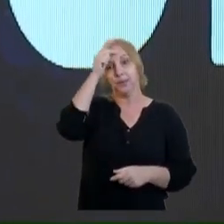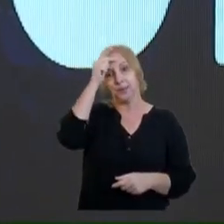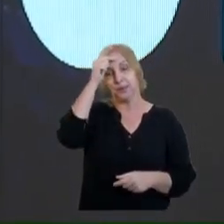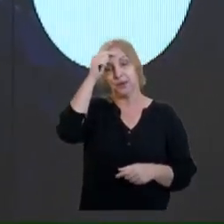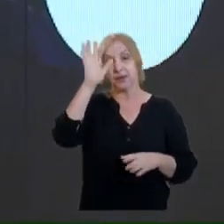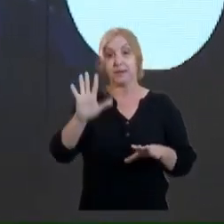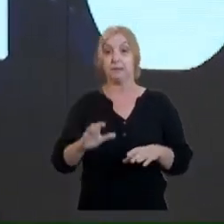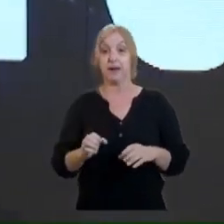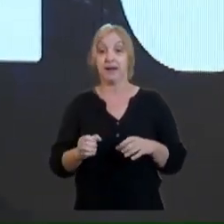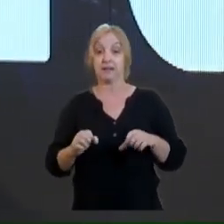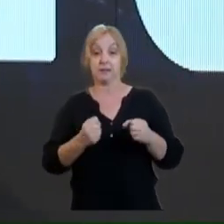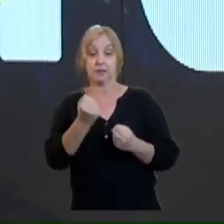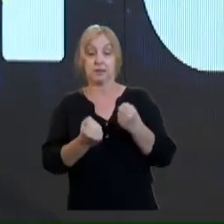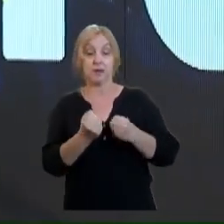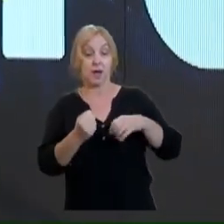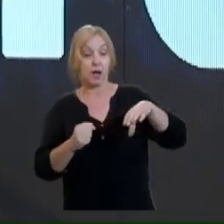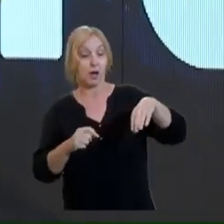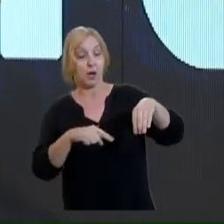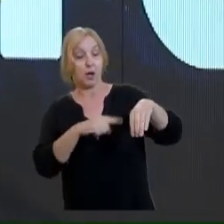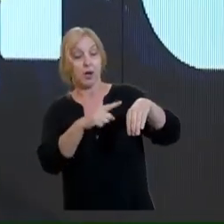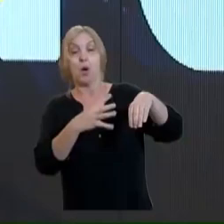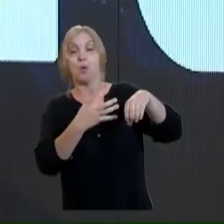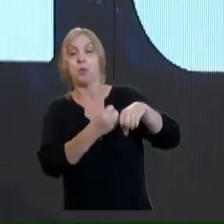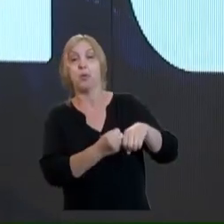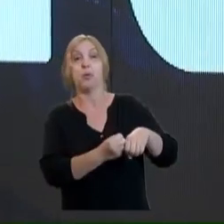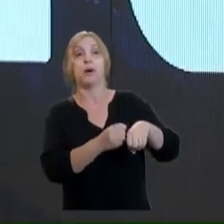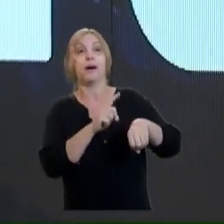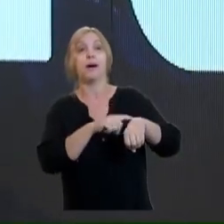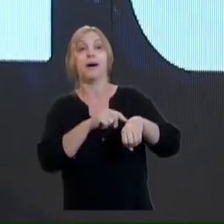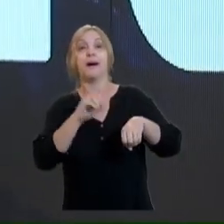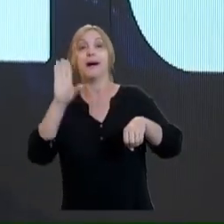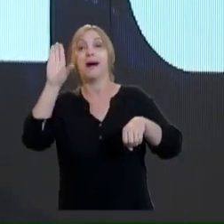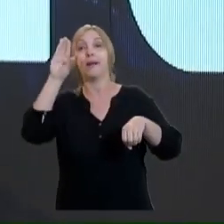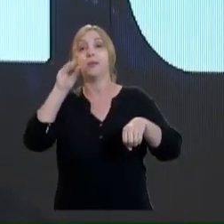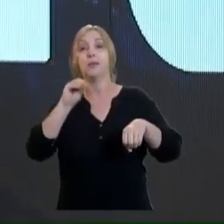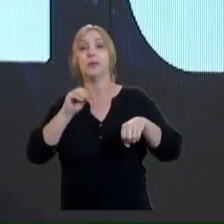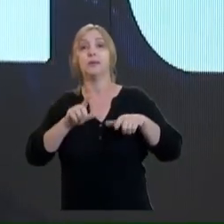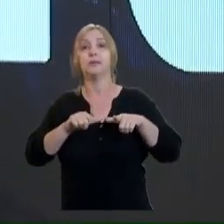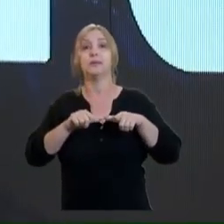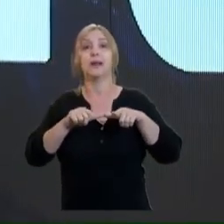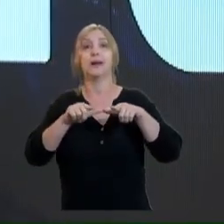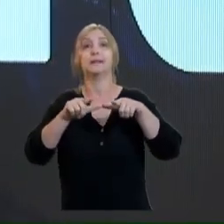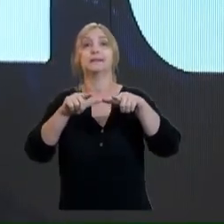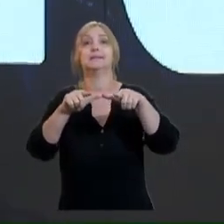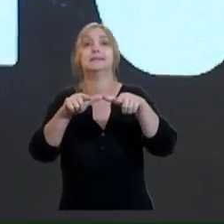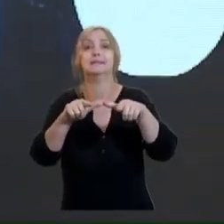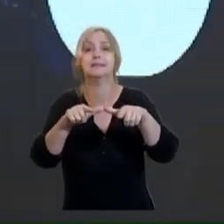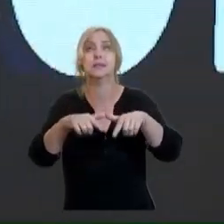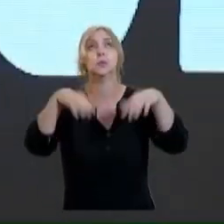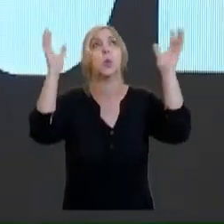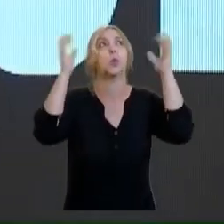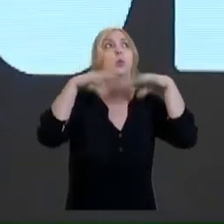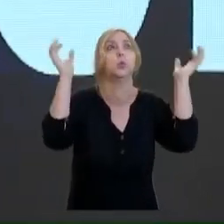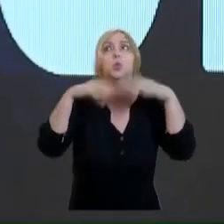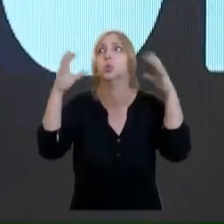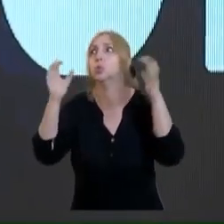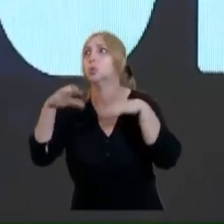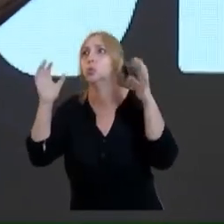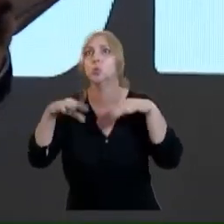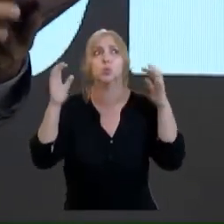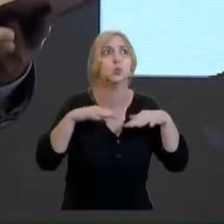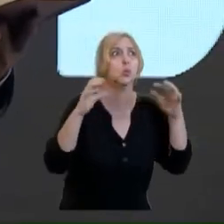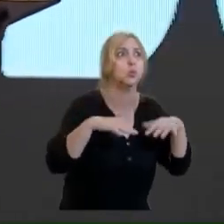Mas o pneu pode furar, você fazendo uma viagem à noite, debaixo de um temporal